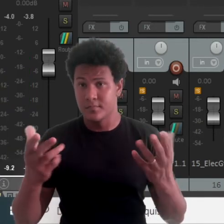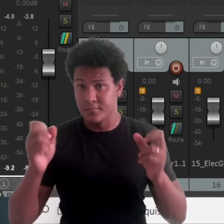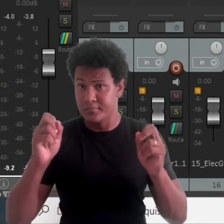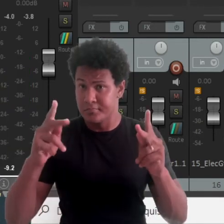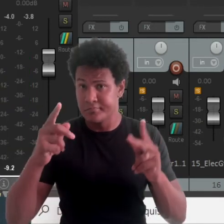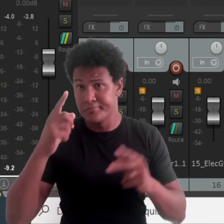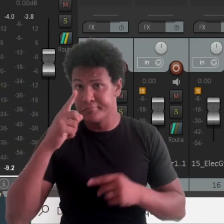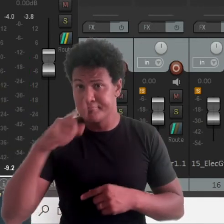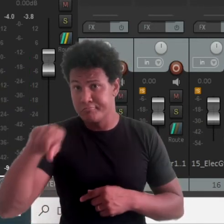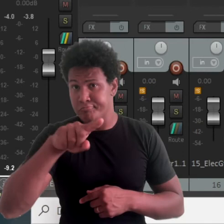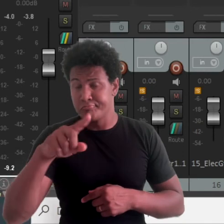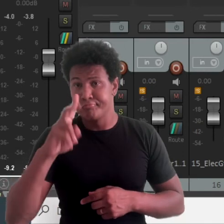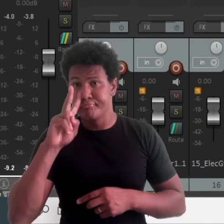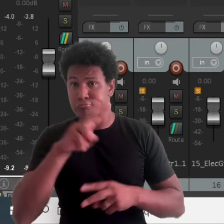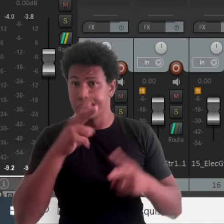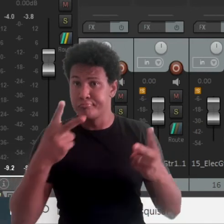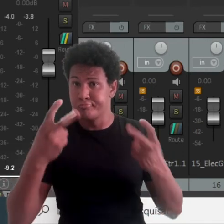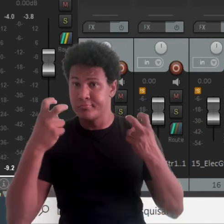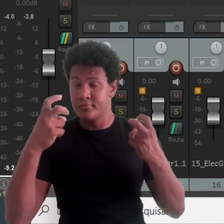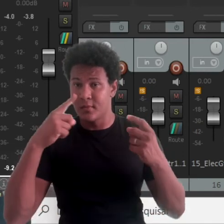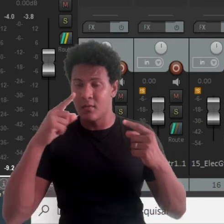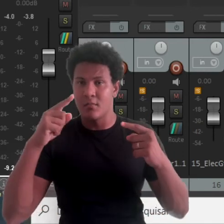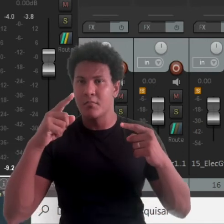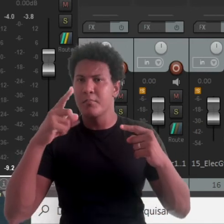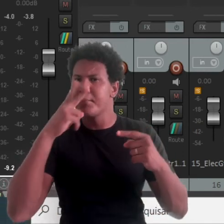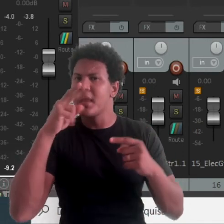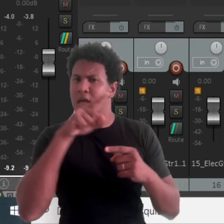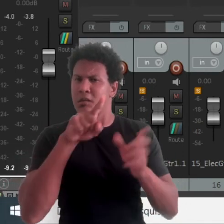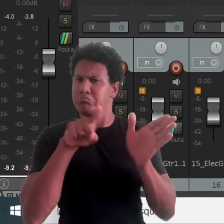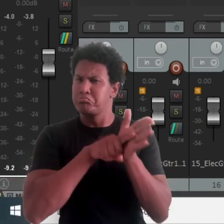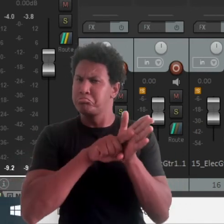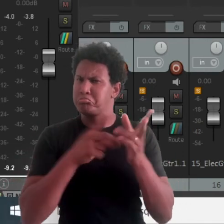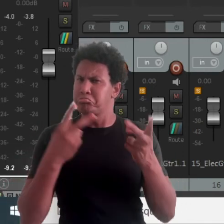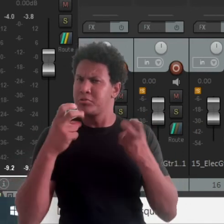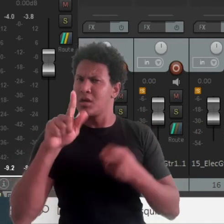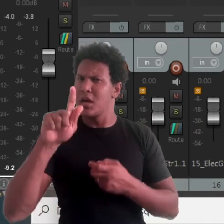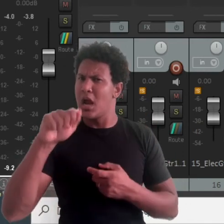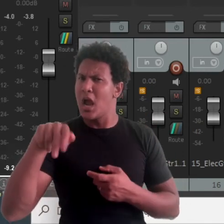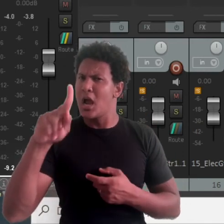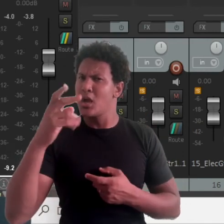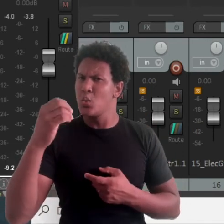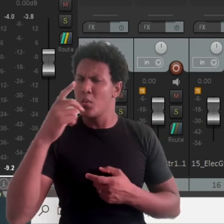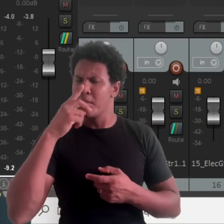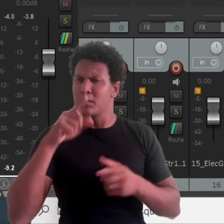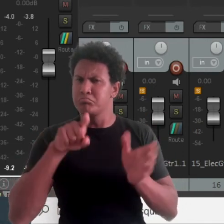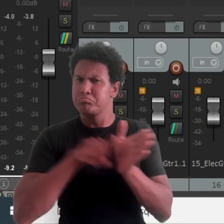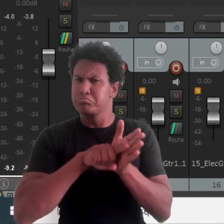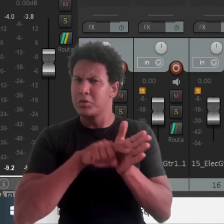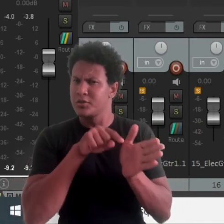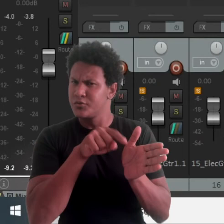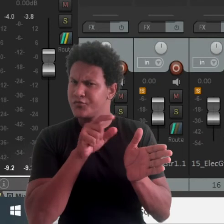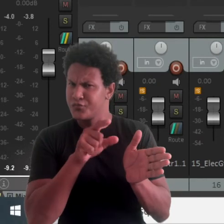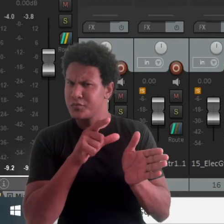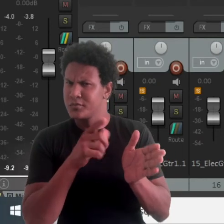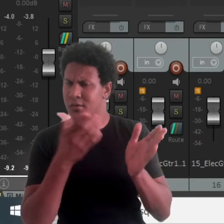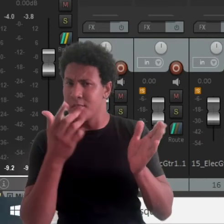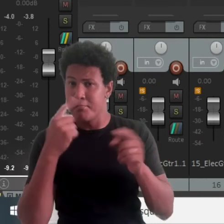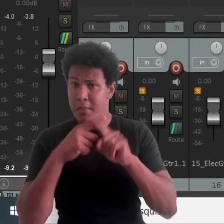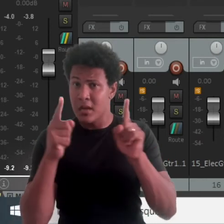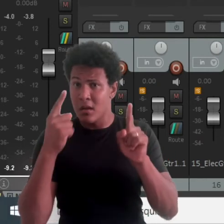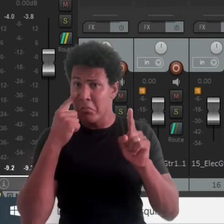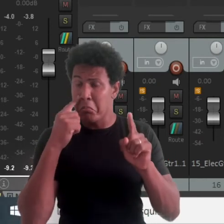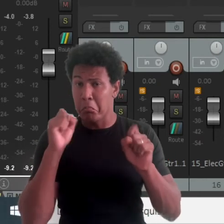Então, aí, vocês estão vendo, né, ó, que ele dá um ganho negativo, né? Além de dar o ganho negativo, eu posso vir aqui, ó, na frequência, por